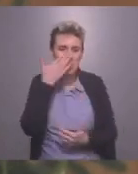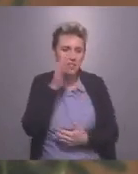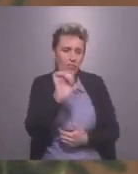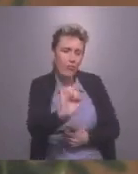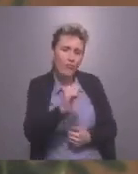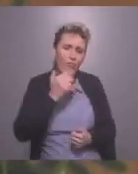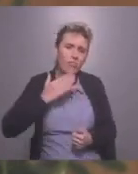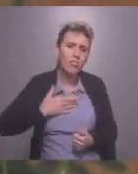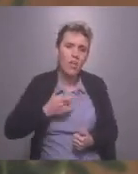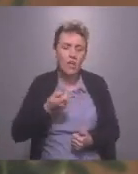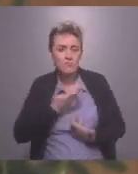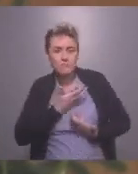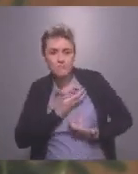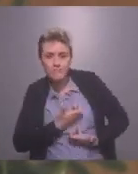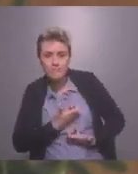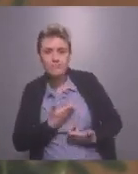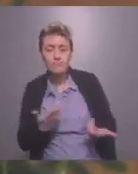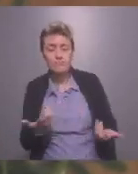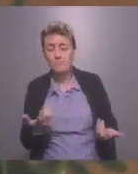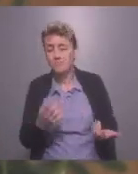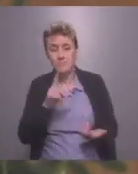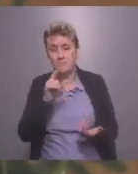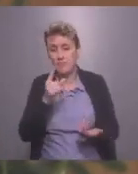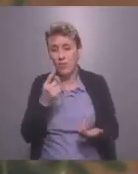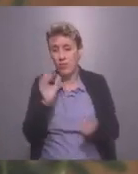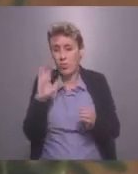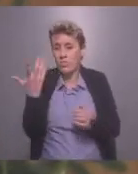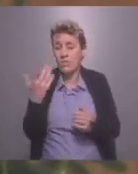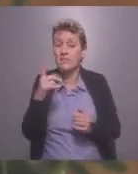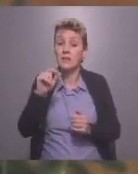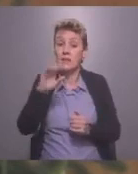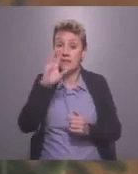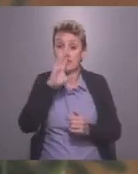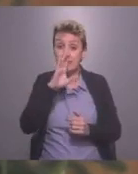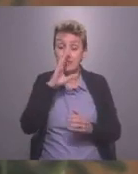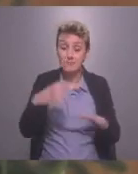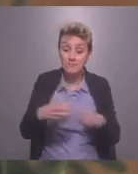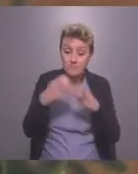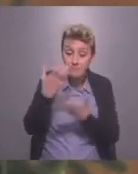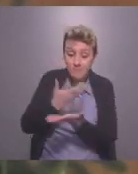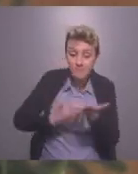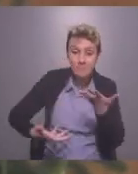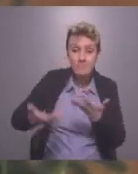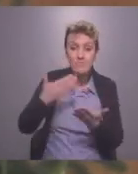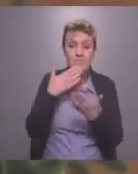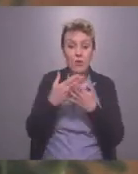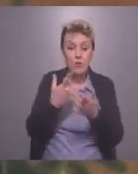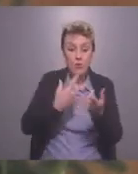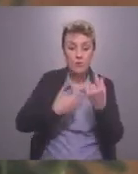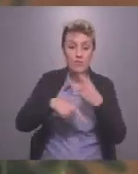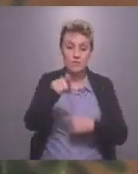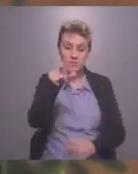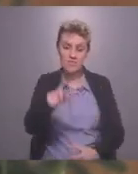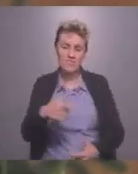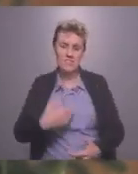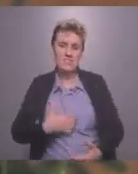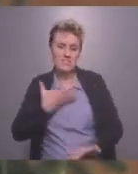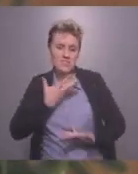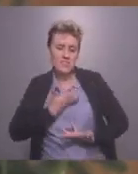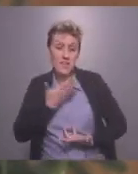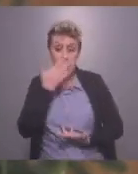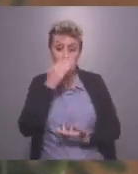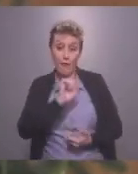dos outros, como é inevitável que aqueles com quem vivemos se sintam feridos e ofendidos com as